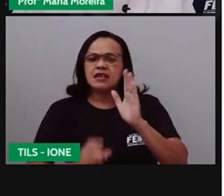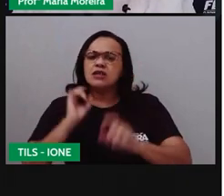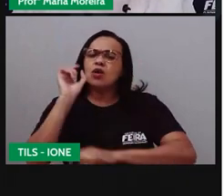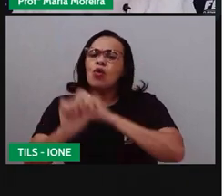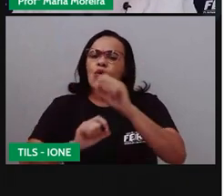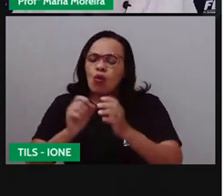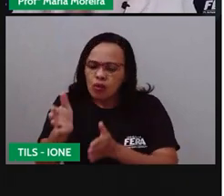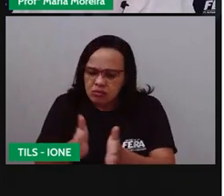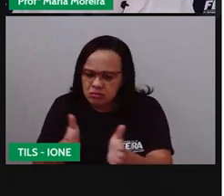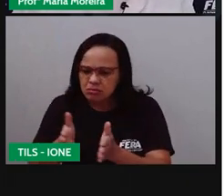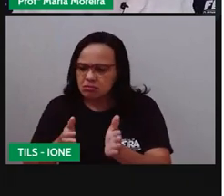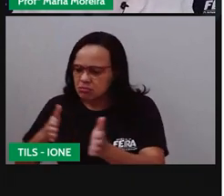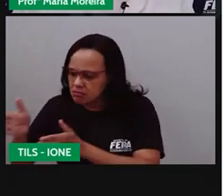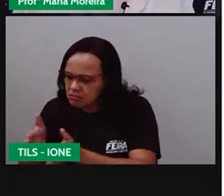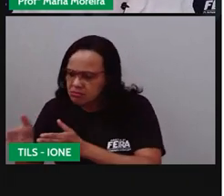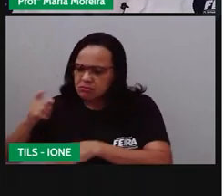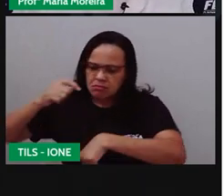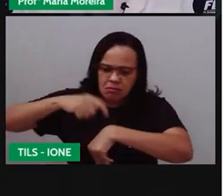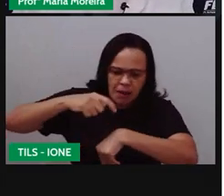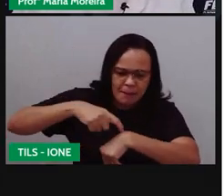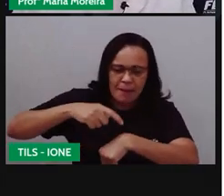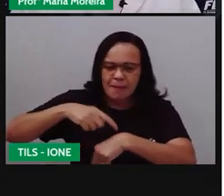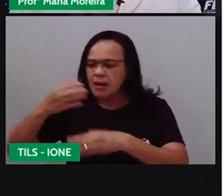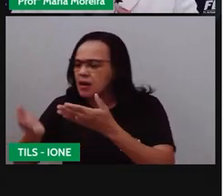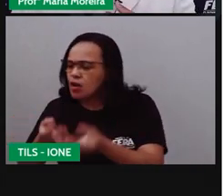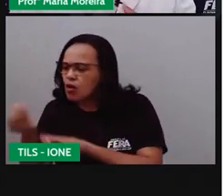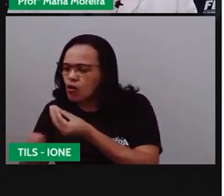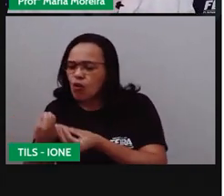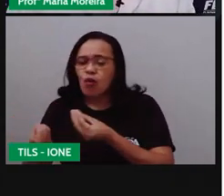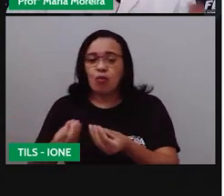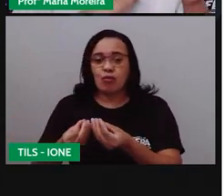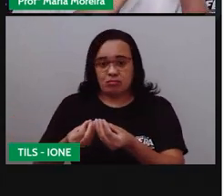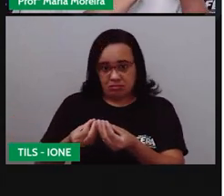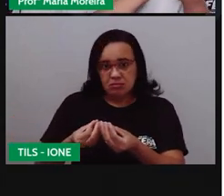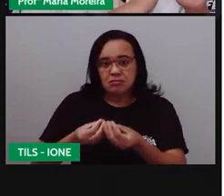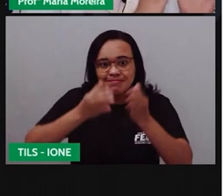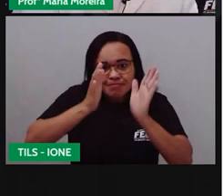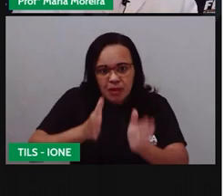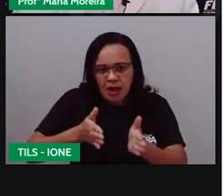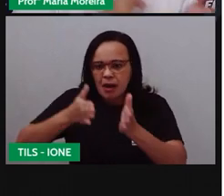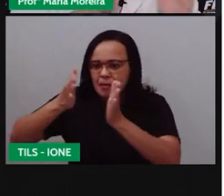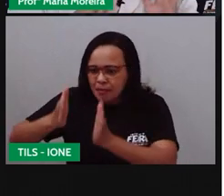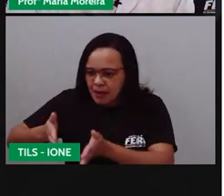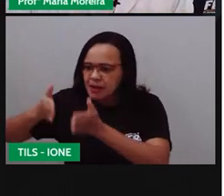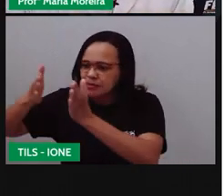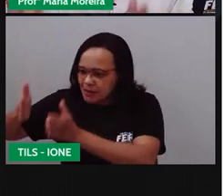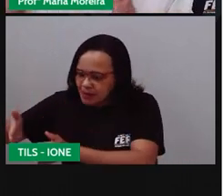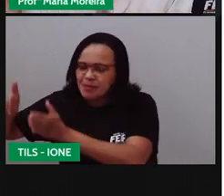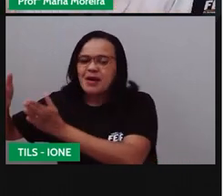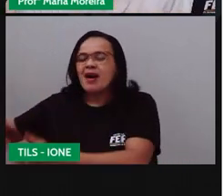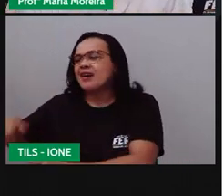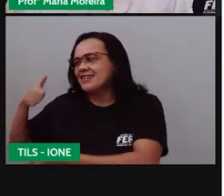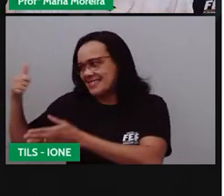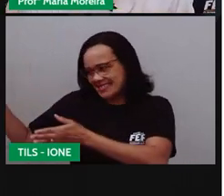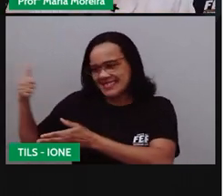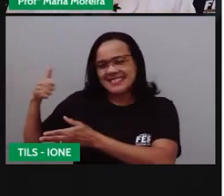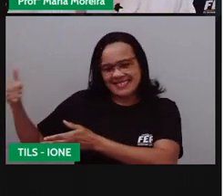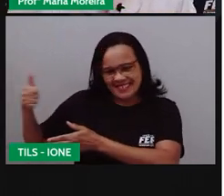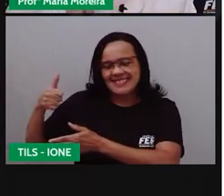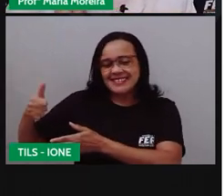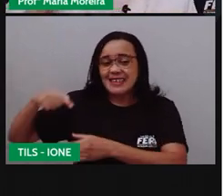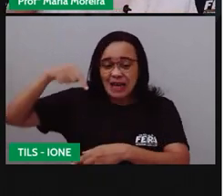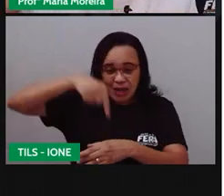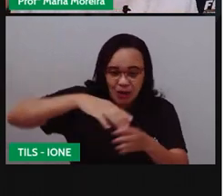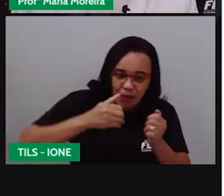dos fatos. Você sabe o que é a ordem cronológica? É aquilo que início, meio, fim.